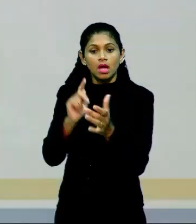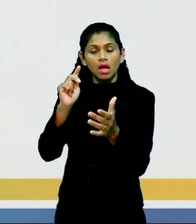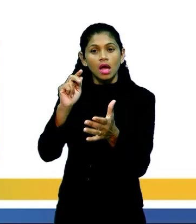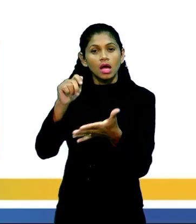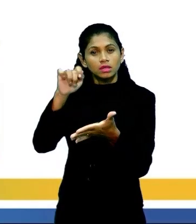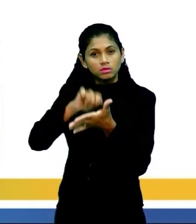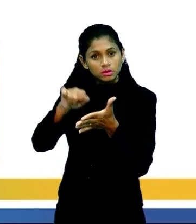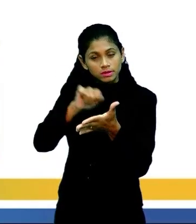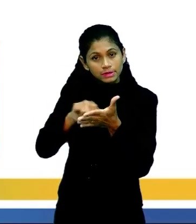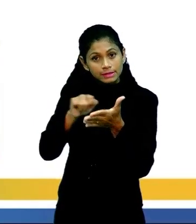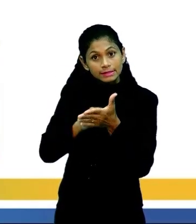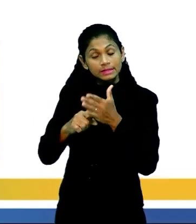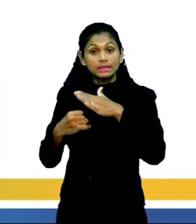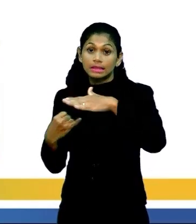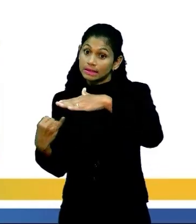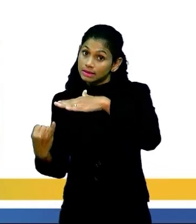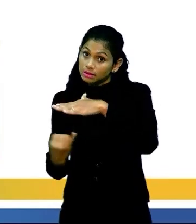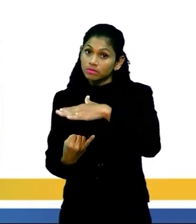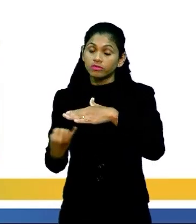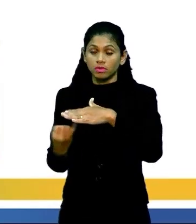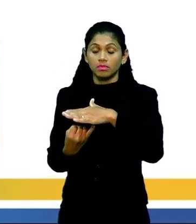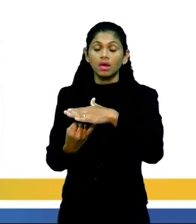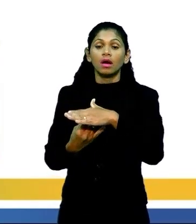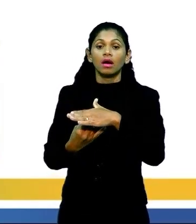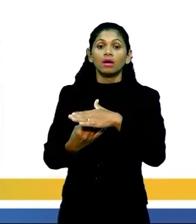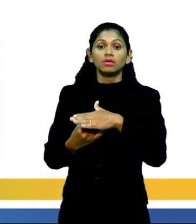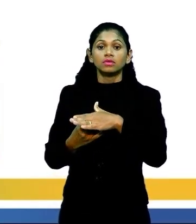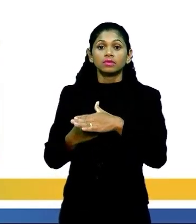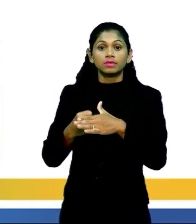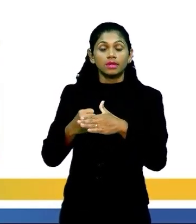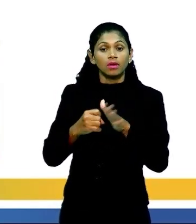é simbolizada pelo apóstrofo.